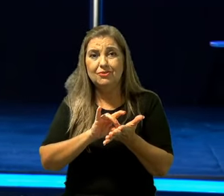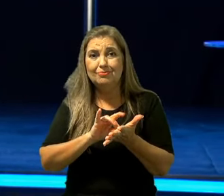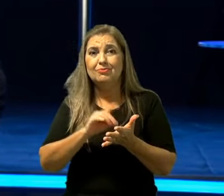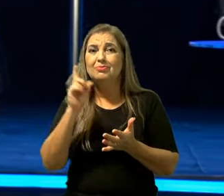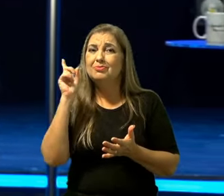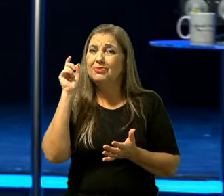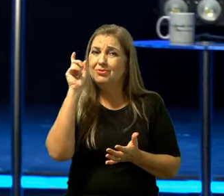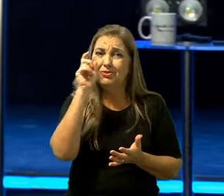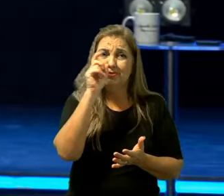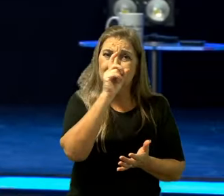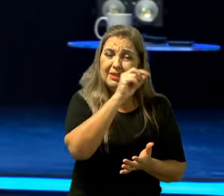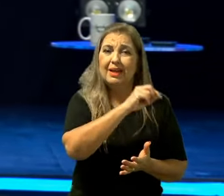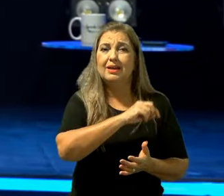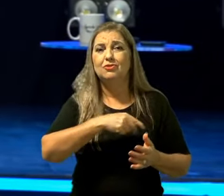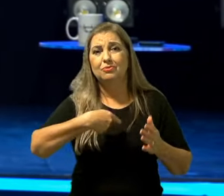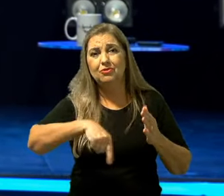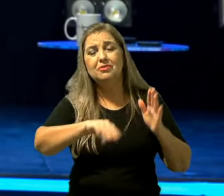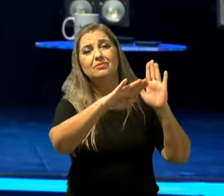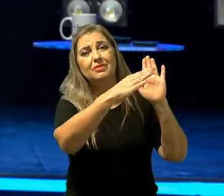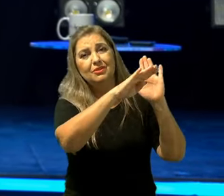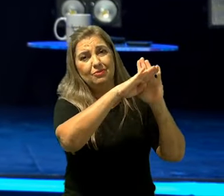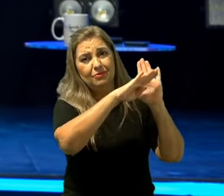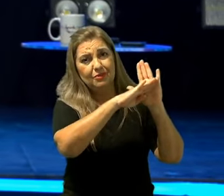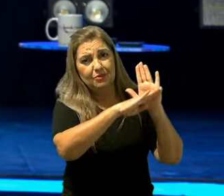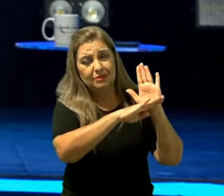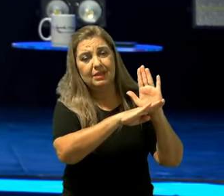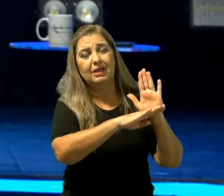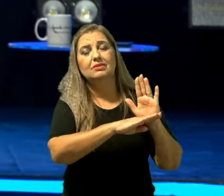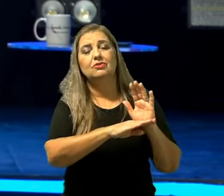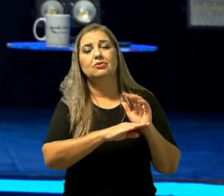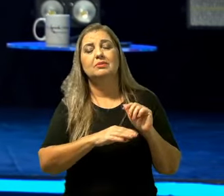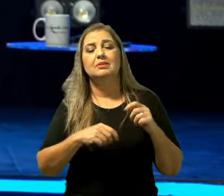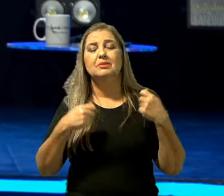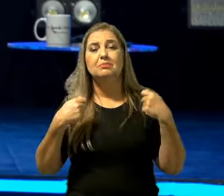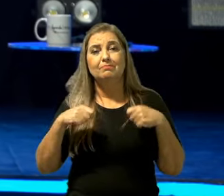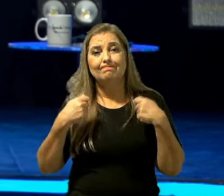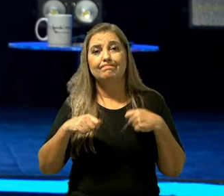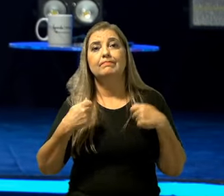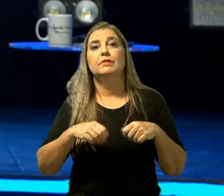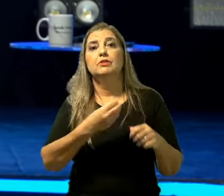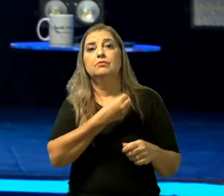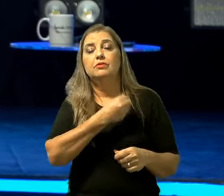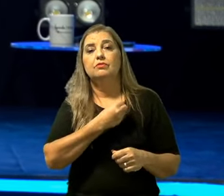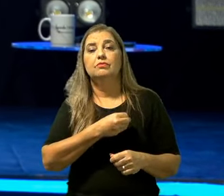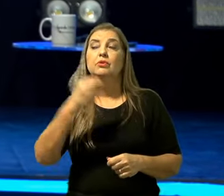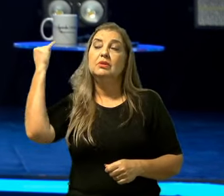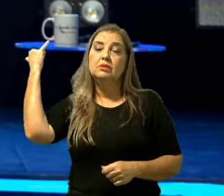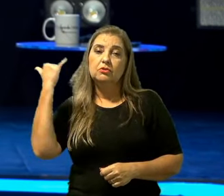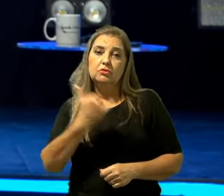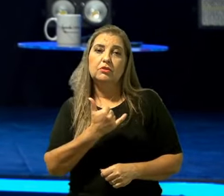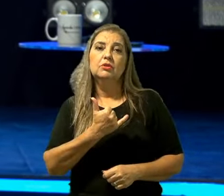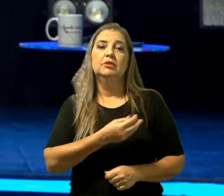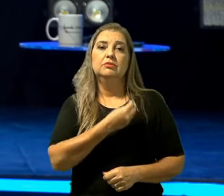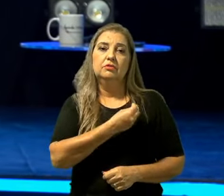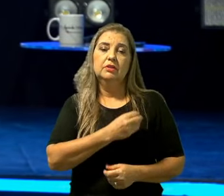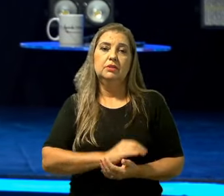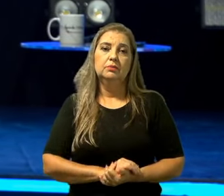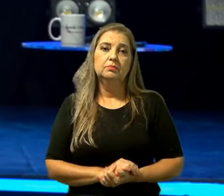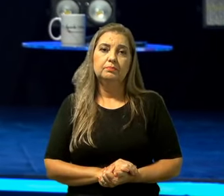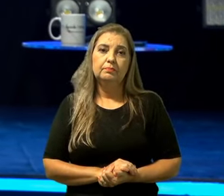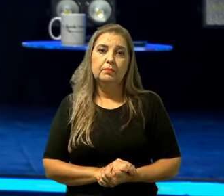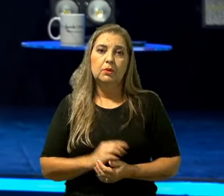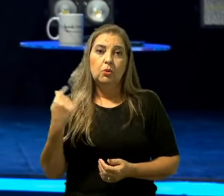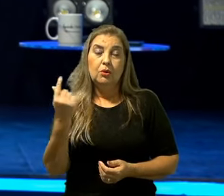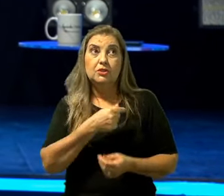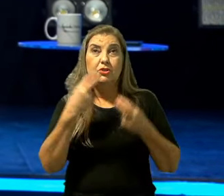um pelo seu processo, para que pudessem viver aquilo que Deus falou que eles viveriam. Então, quando a